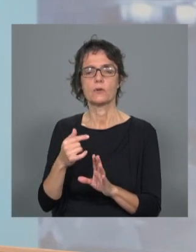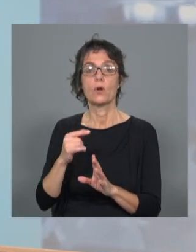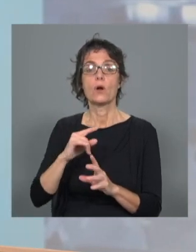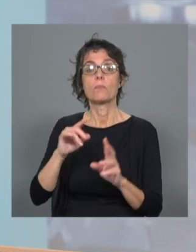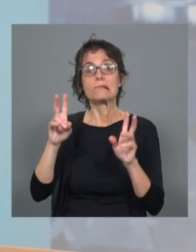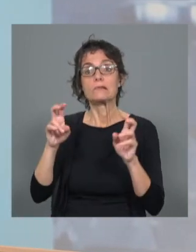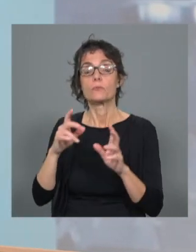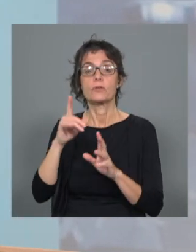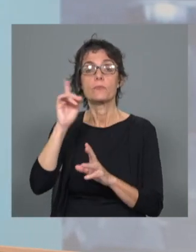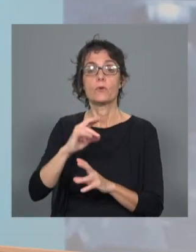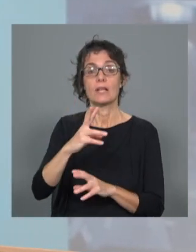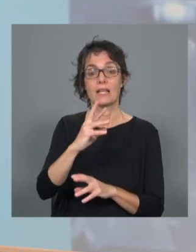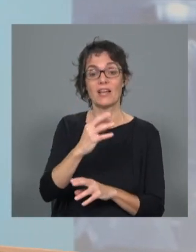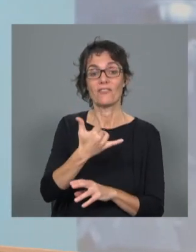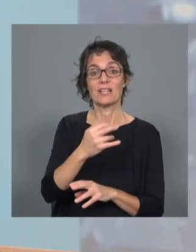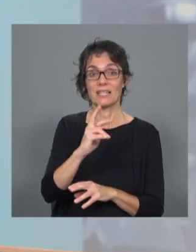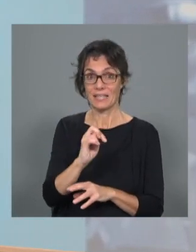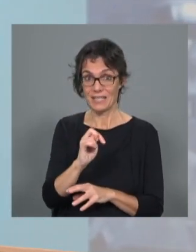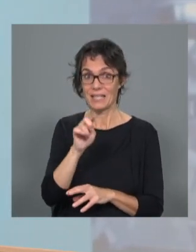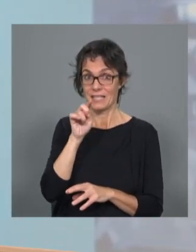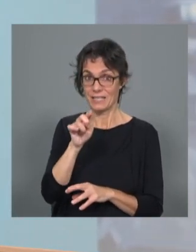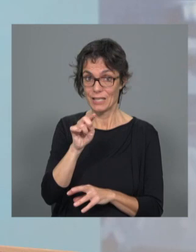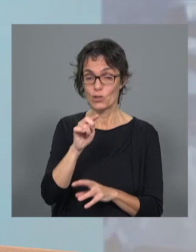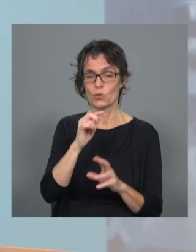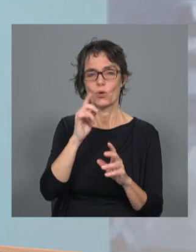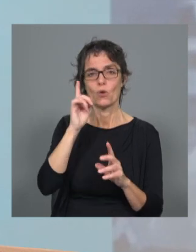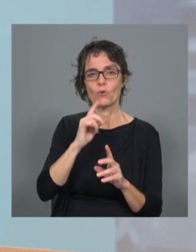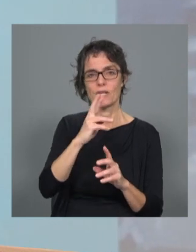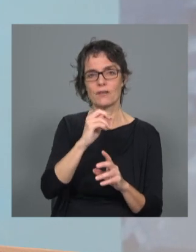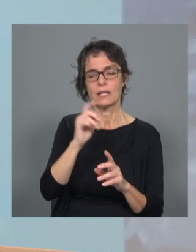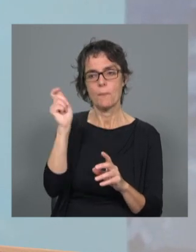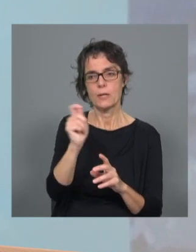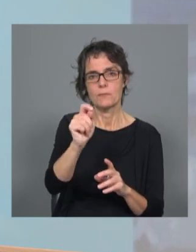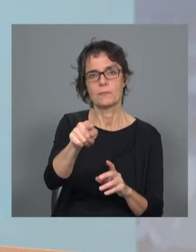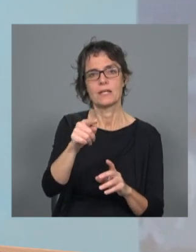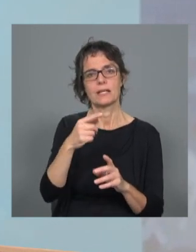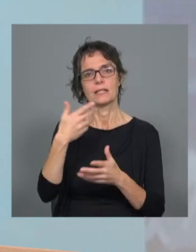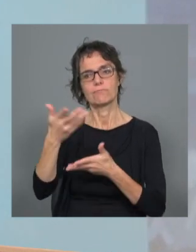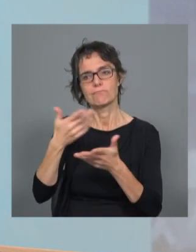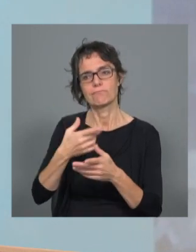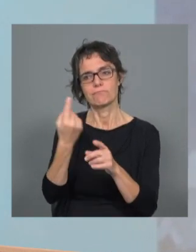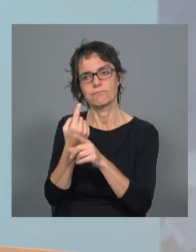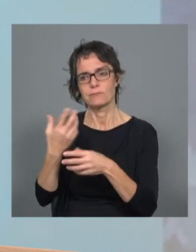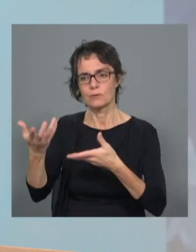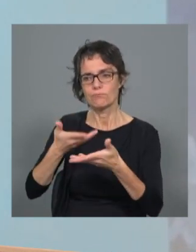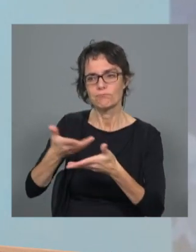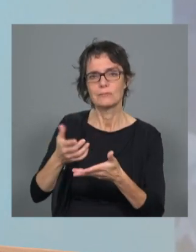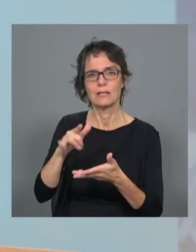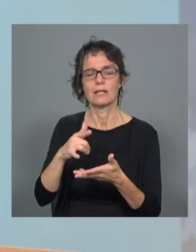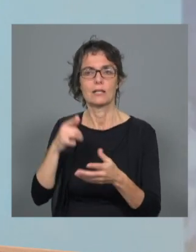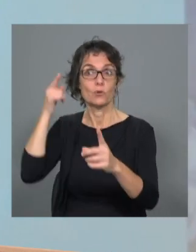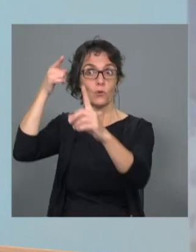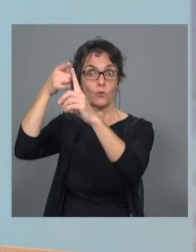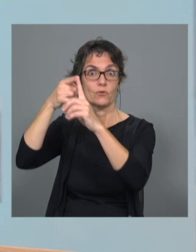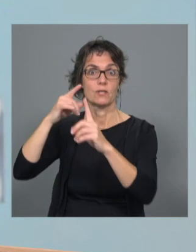vai trabalhando há alguns momentos de encontro, alguns momentos de partilha, também sempre na ótica das Jornadas Mundiais